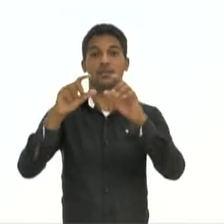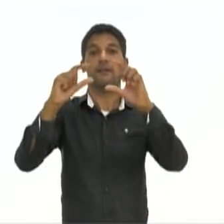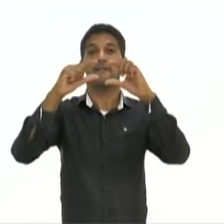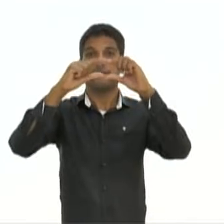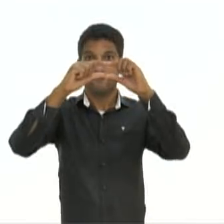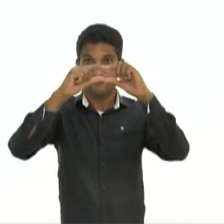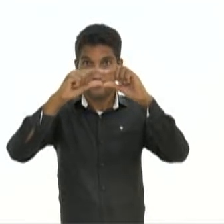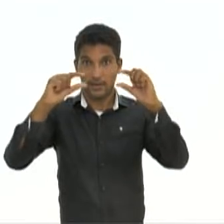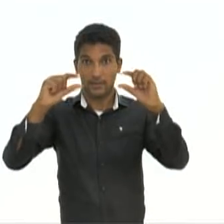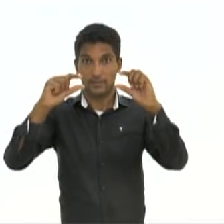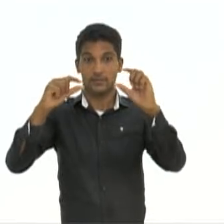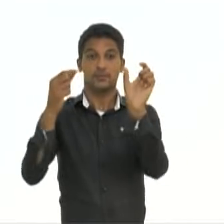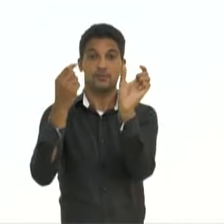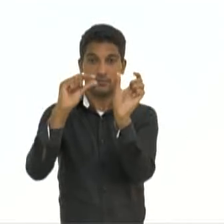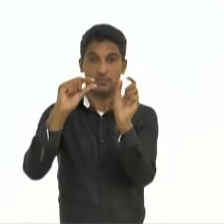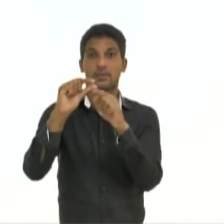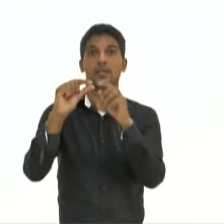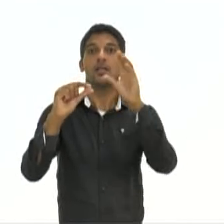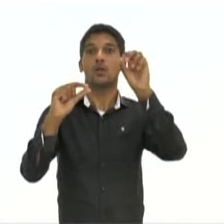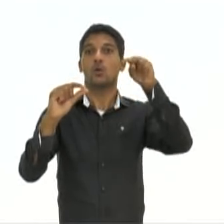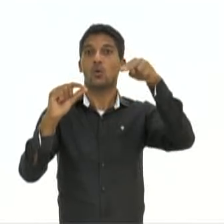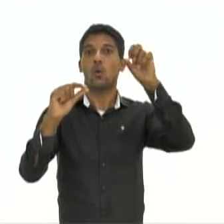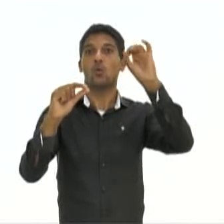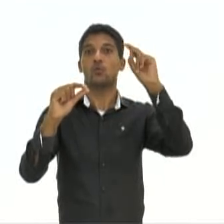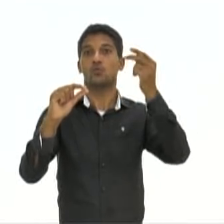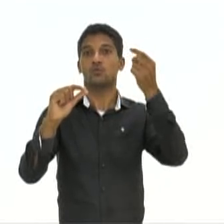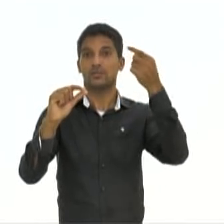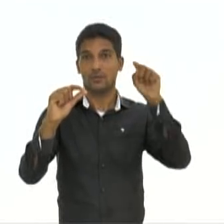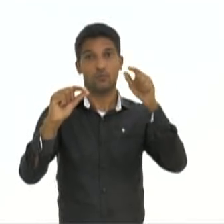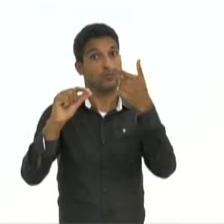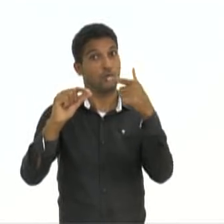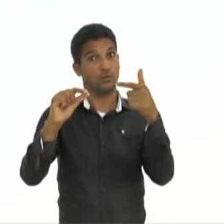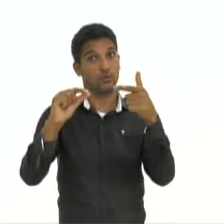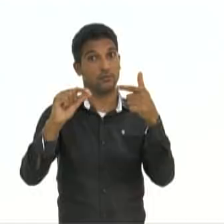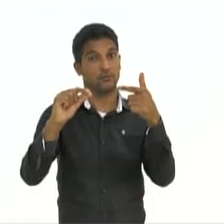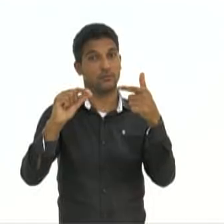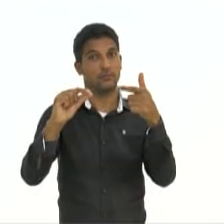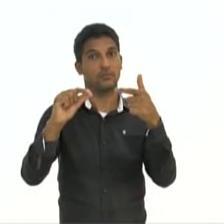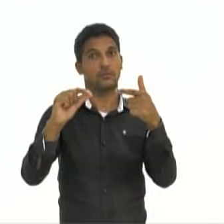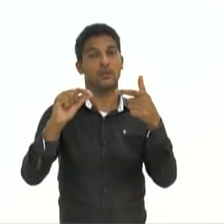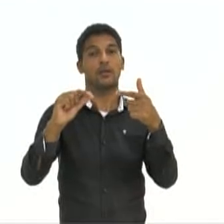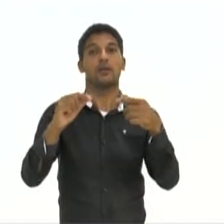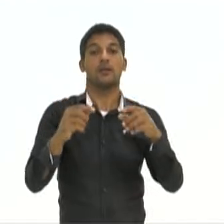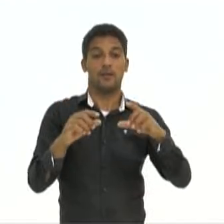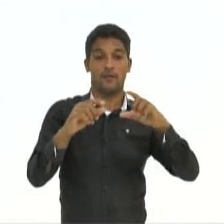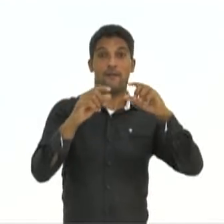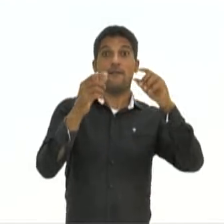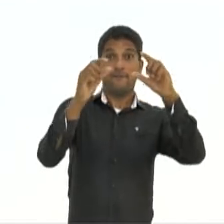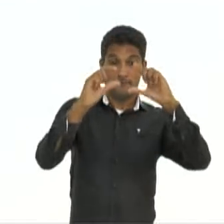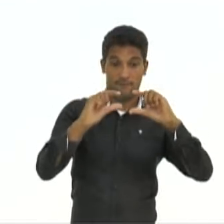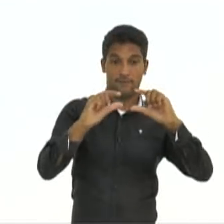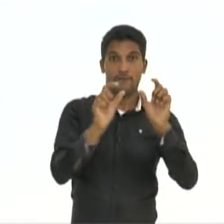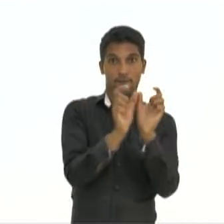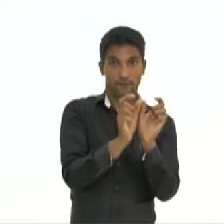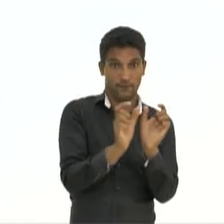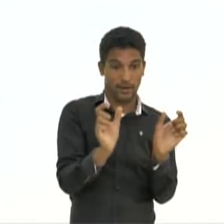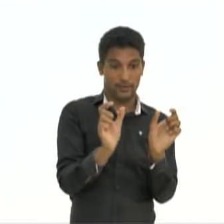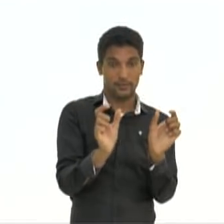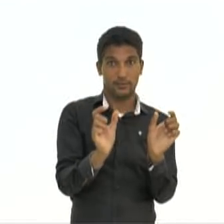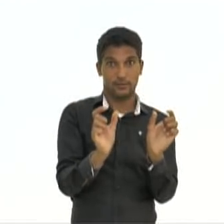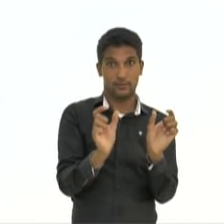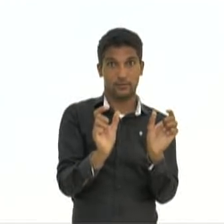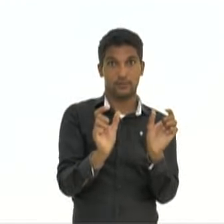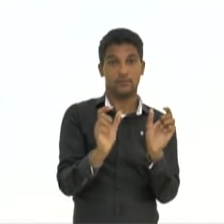porque tem uma conjunção que é esse ezinho ali, que é a nossa conjunção que soma, adiciona, né? Então é aditiva. Então ali, observem que no